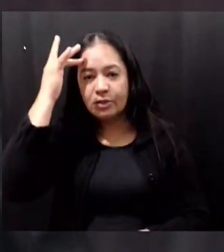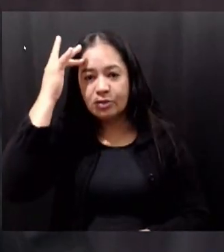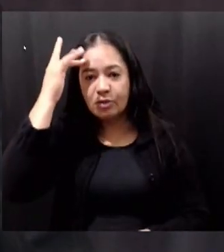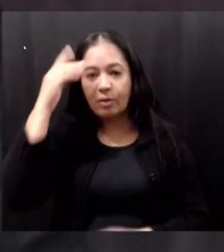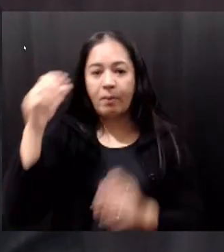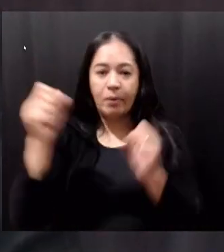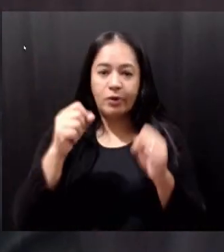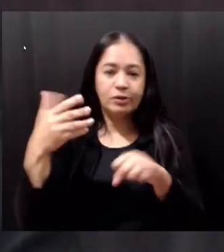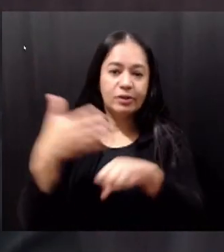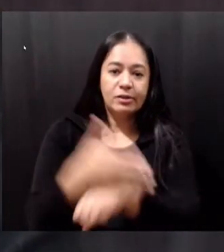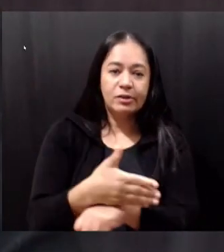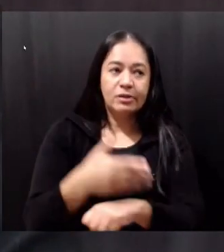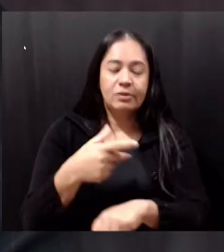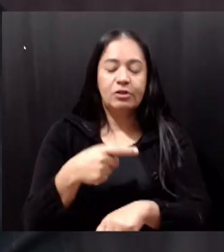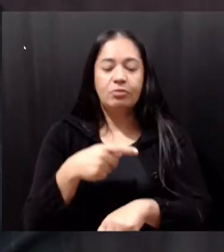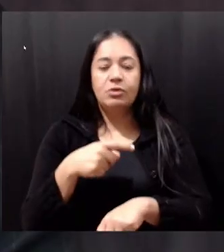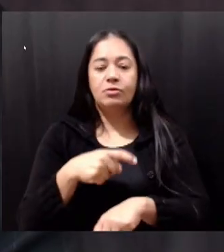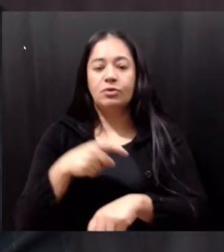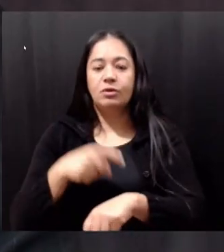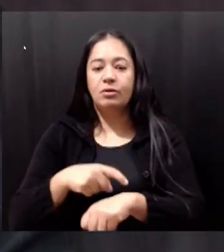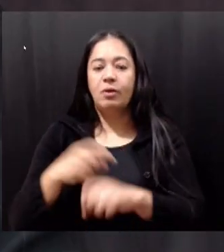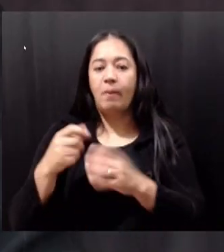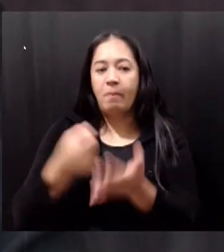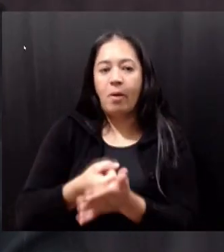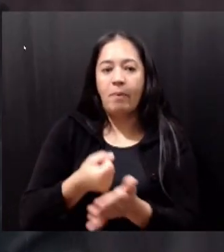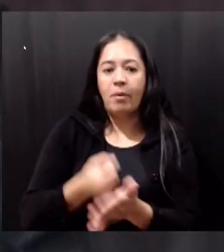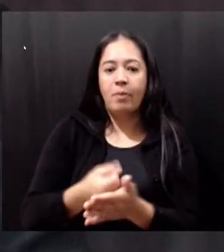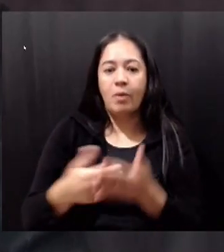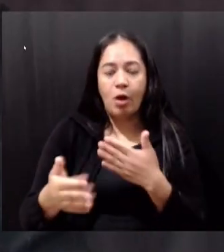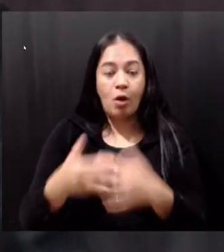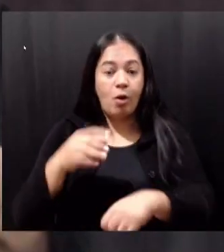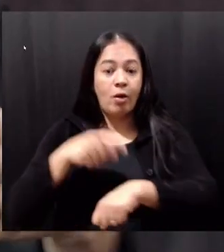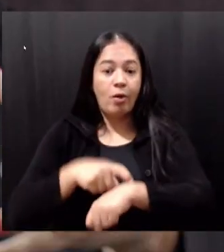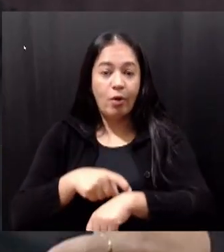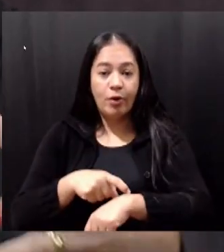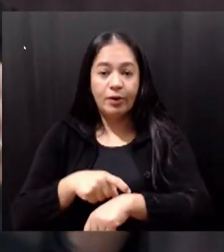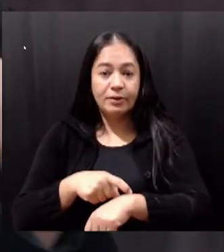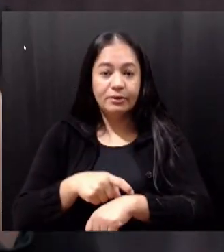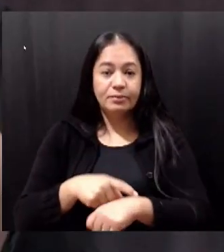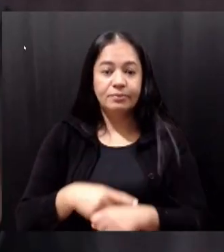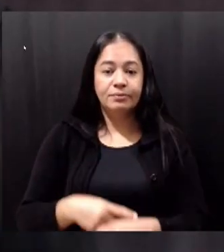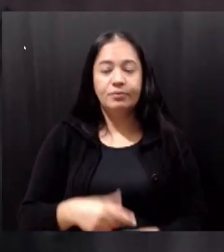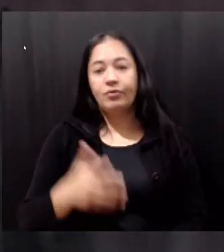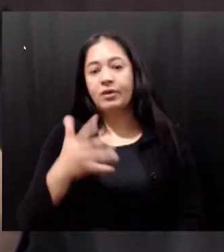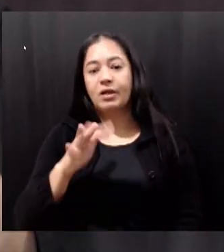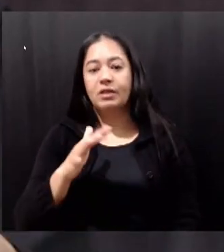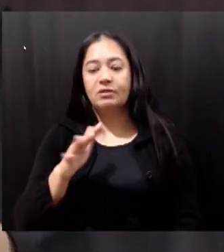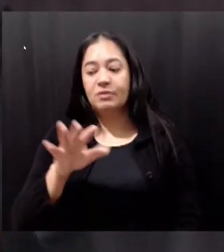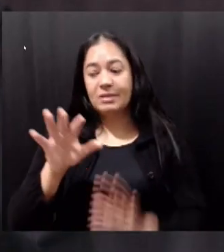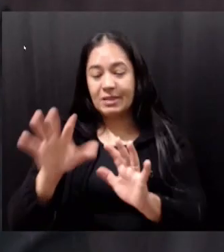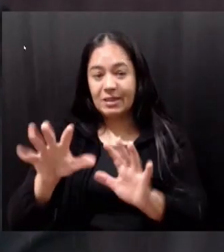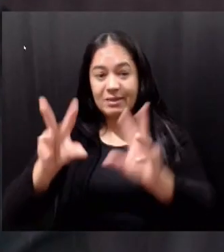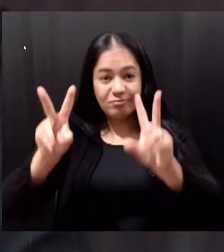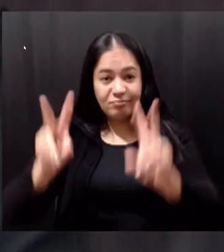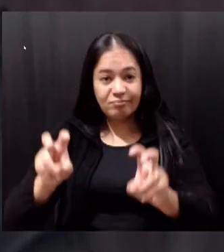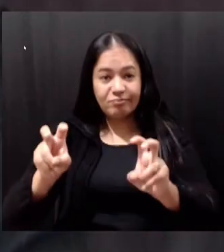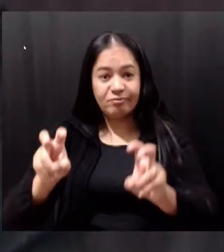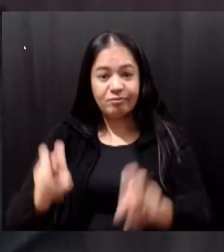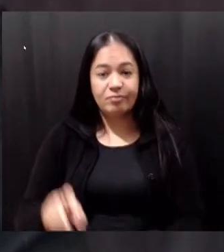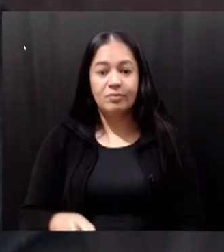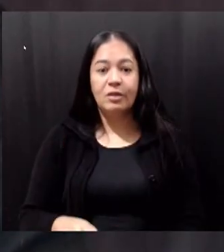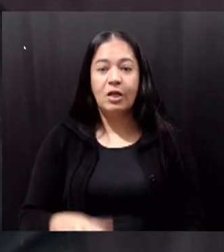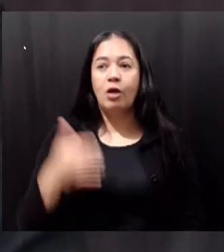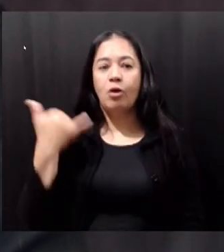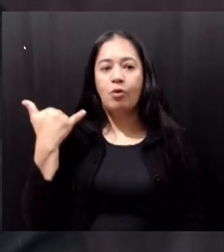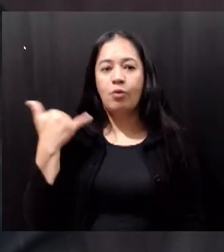momento, podendo ser cobrada a qualquer momento, então, talvez essa questão do celular que só